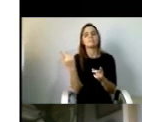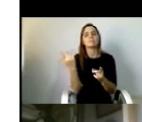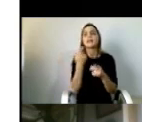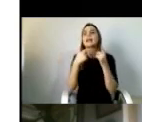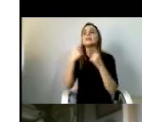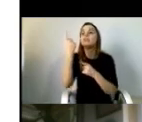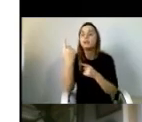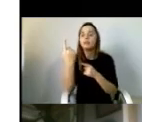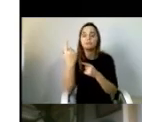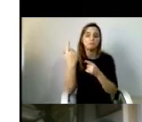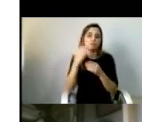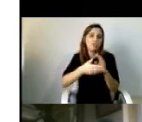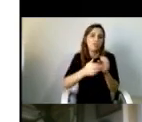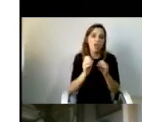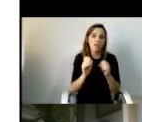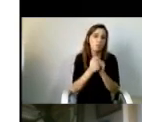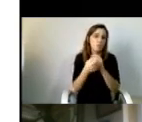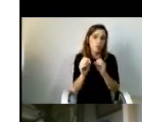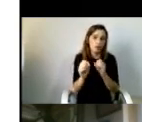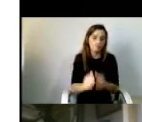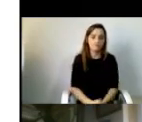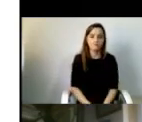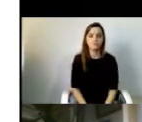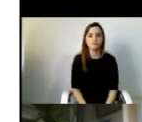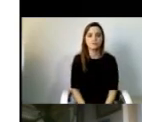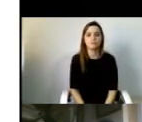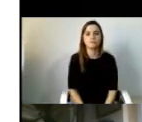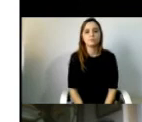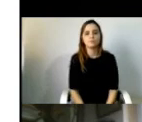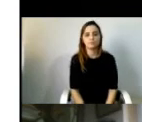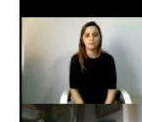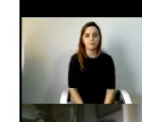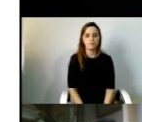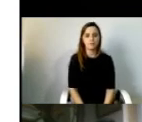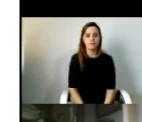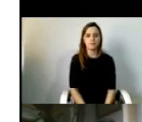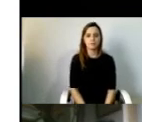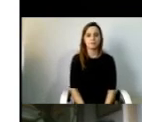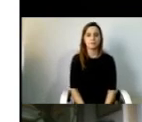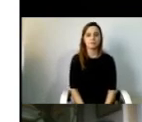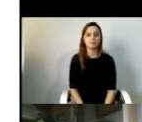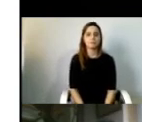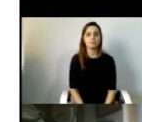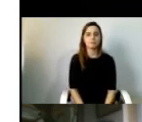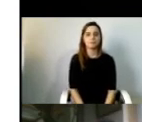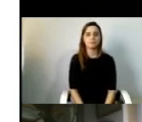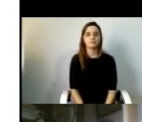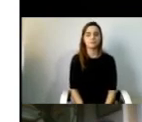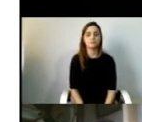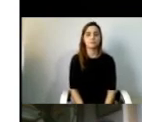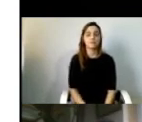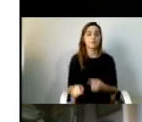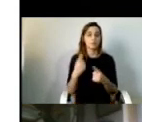se fizessem essa queixa. E efetivamente, também quando perguntámos àqueles